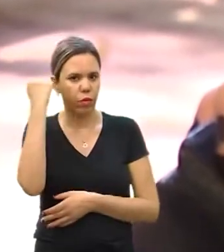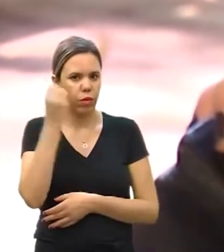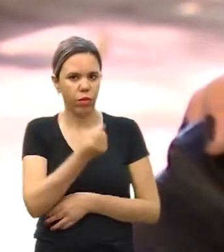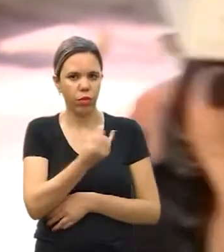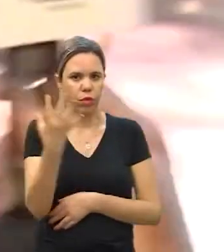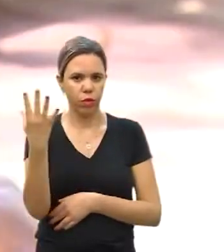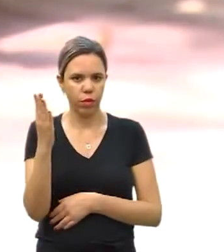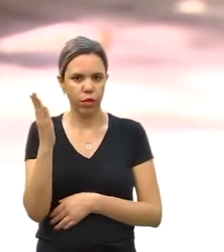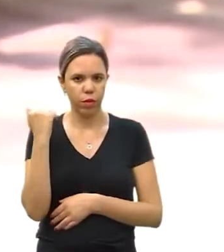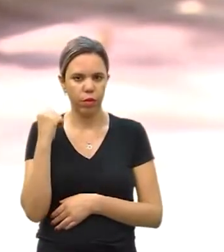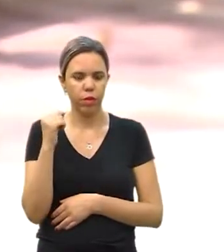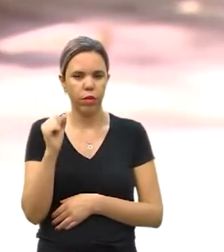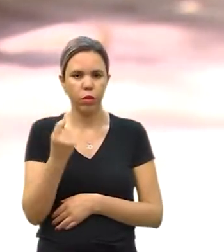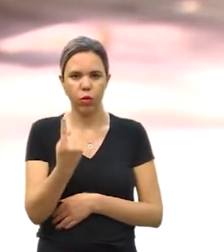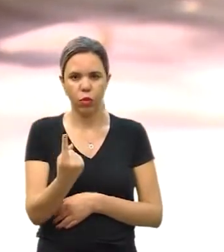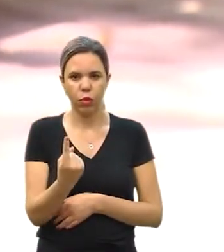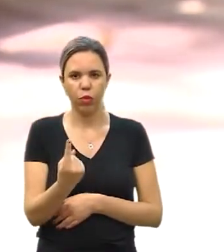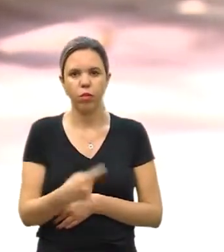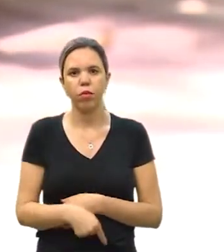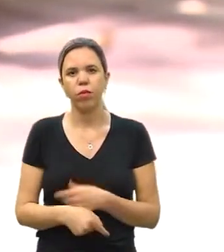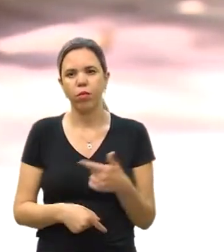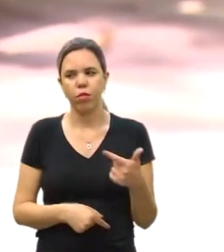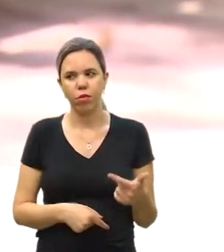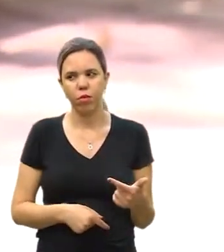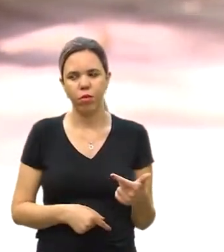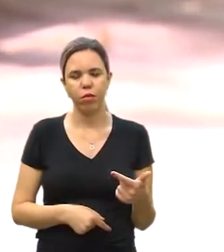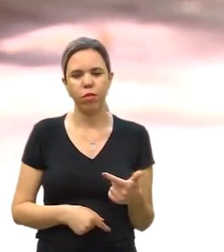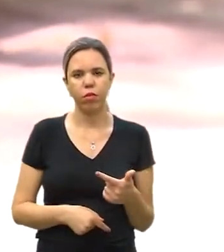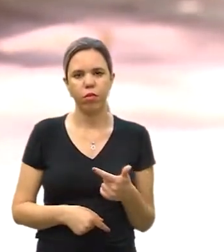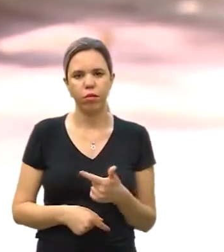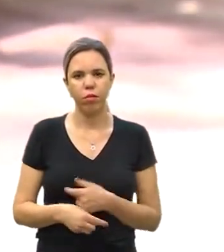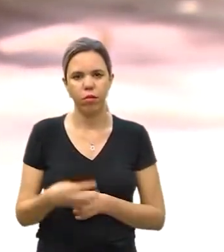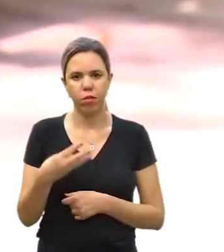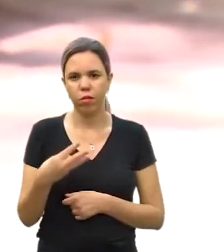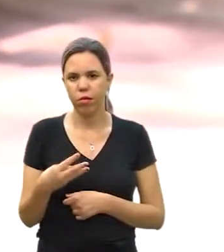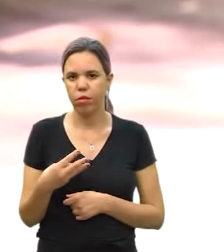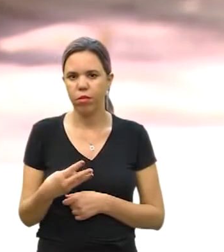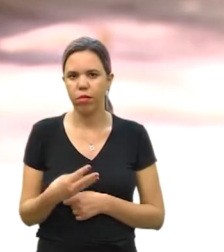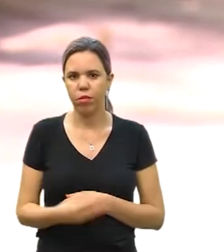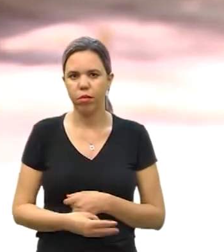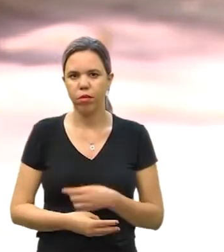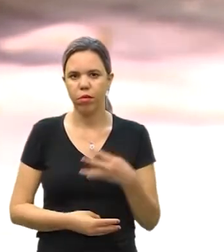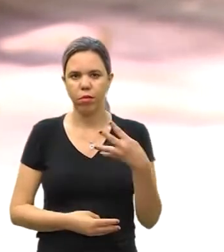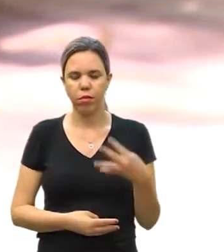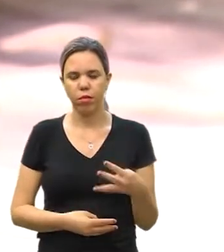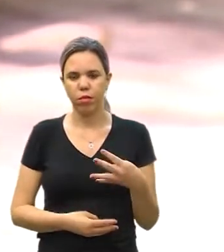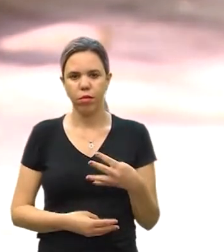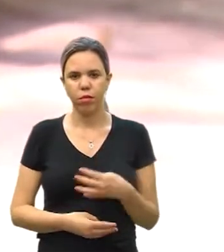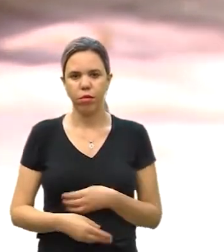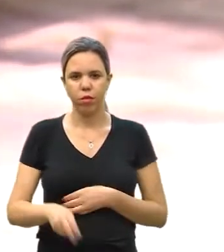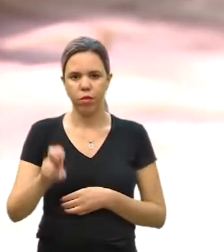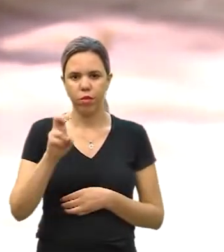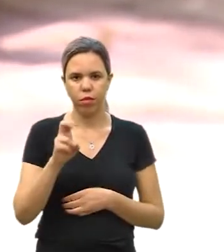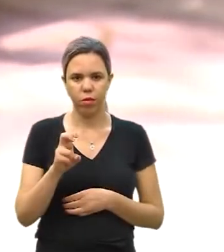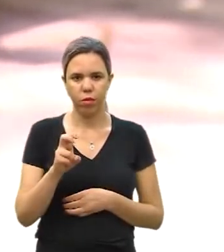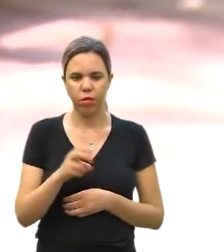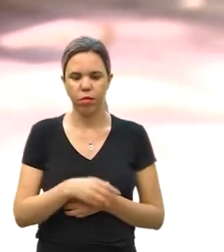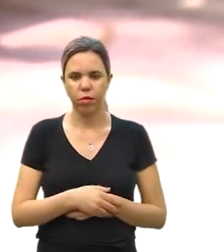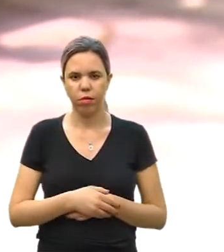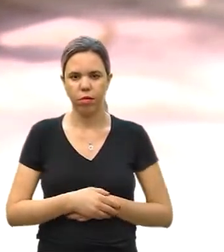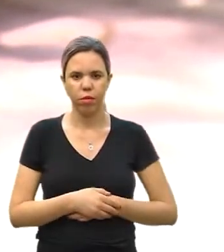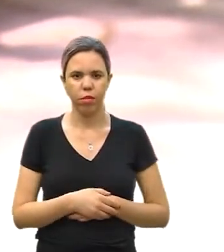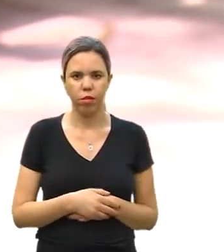contar? Você já sabe contar? 1, 2, 3, 4,